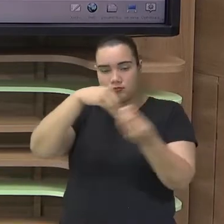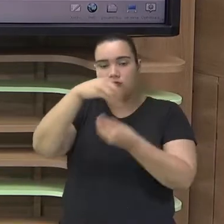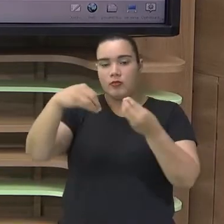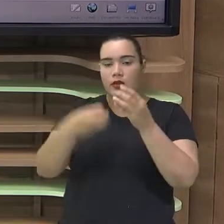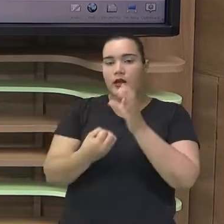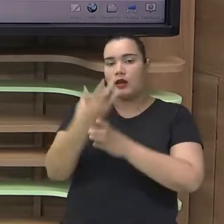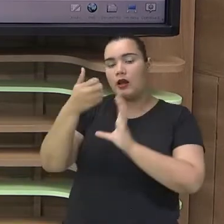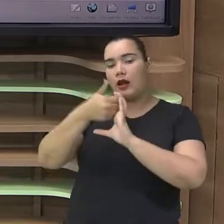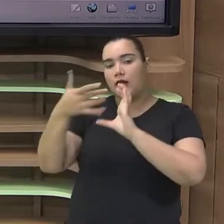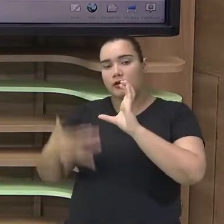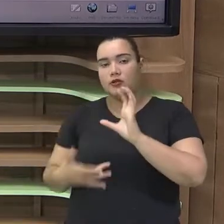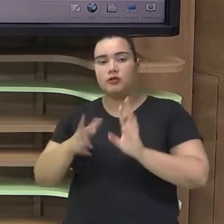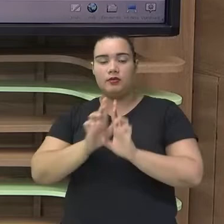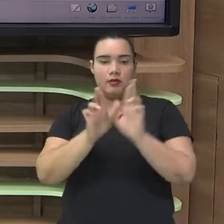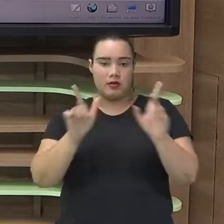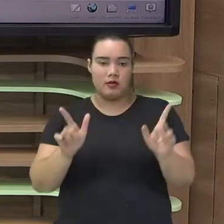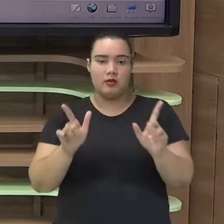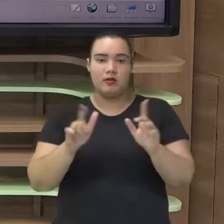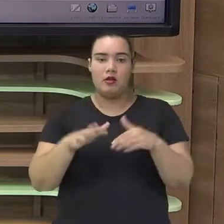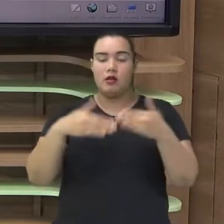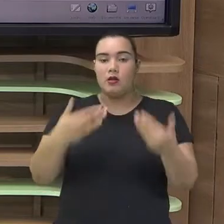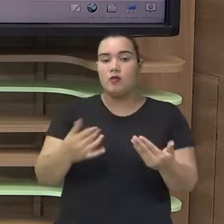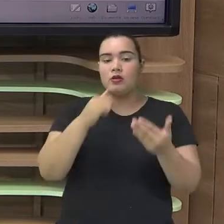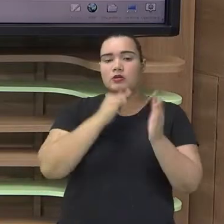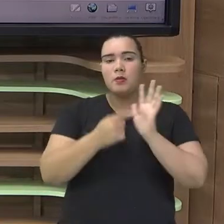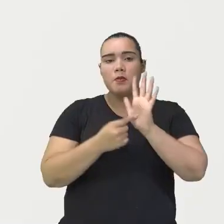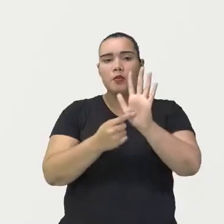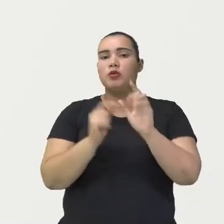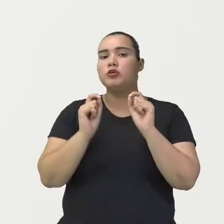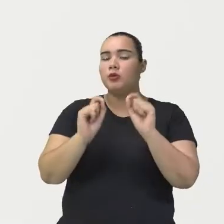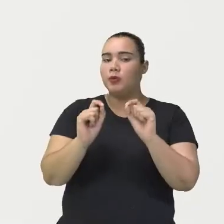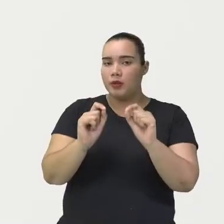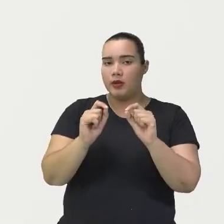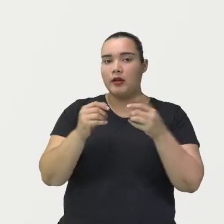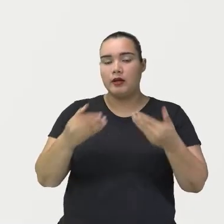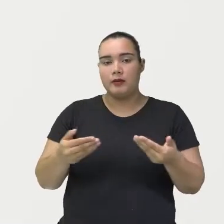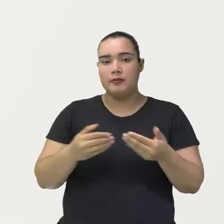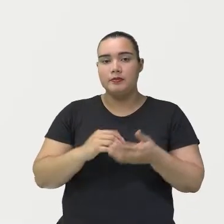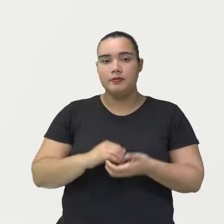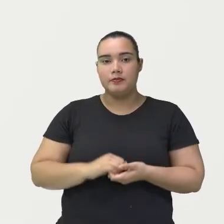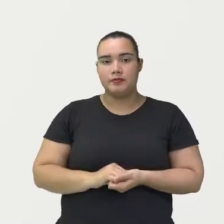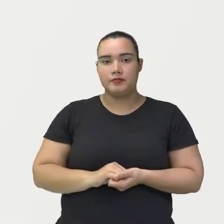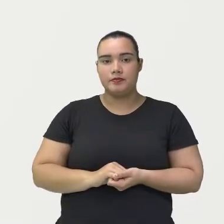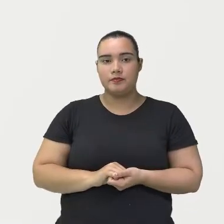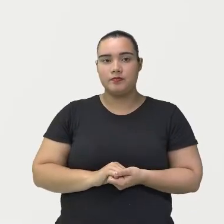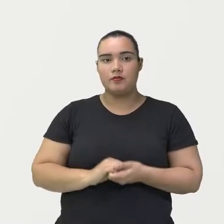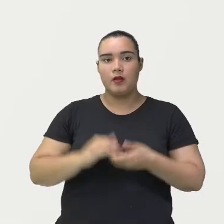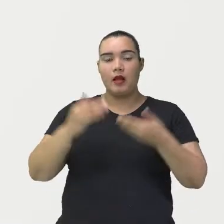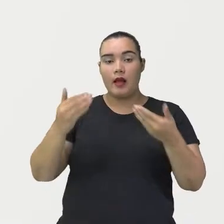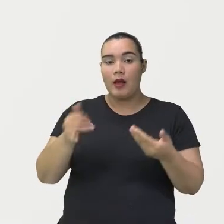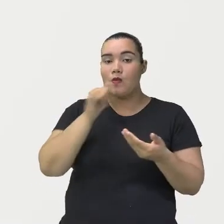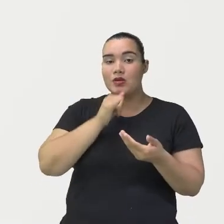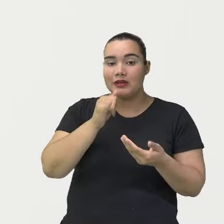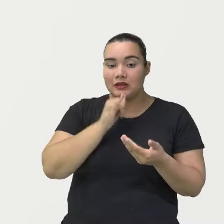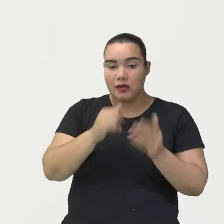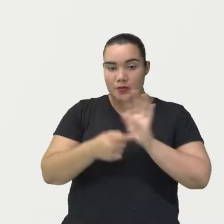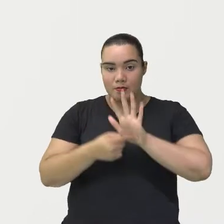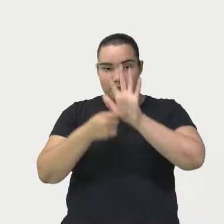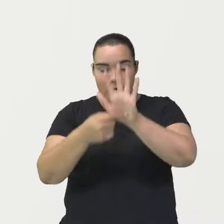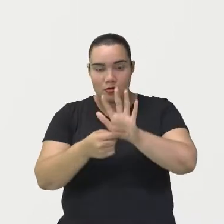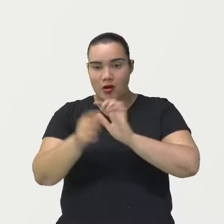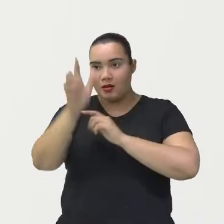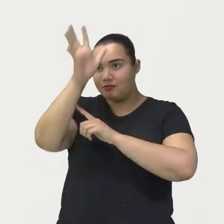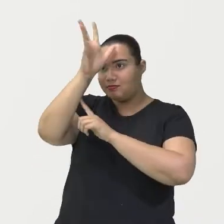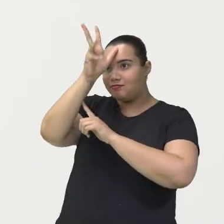características diferentes. E um exemplo clássico disso, olhem só na cartela. é a crista das galinhas,